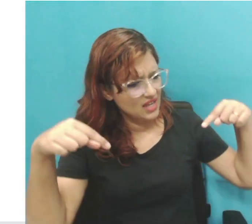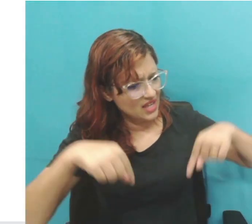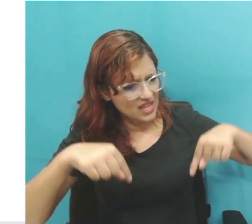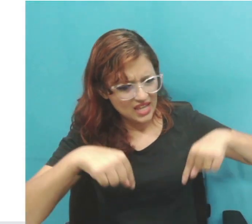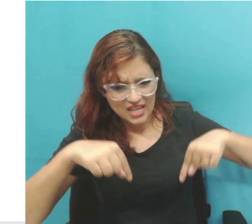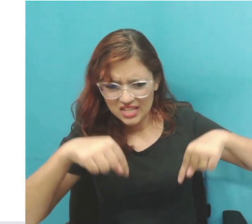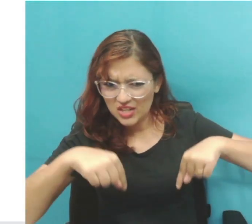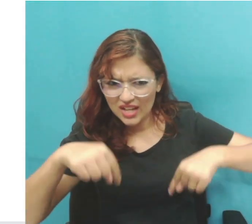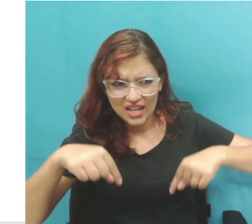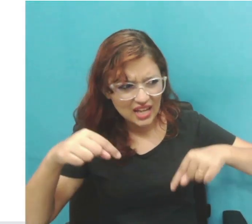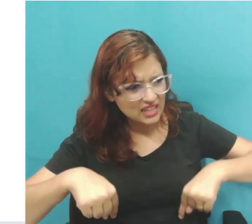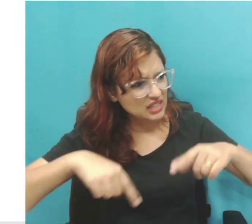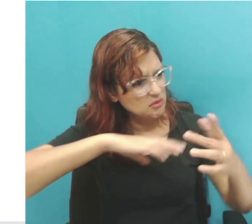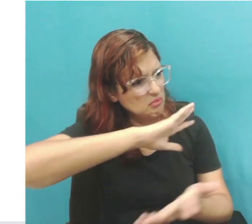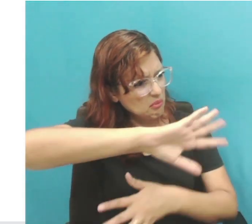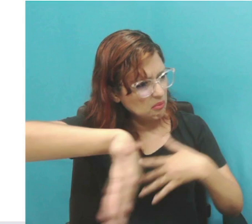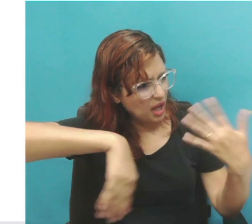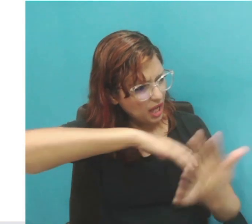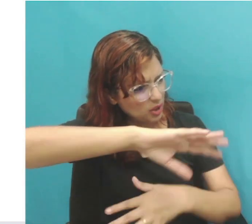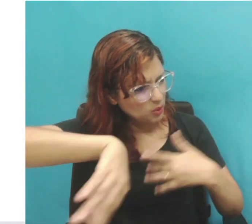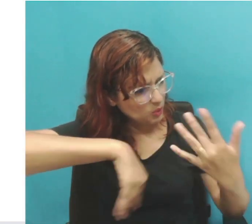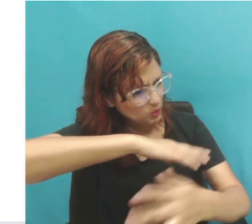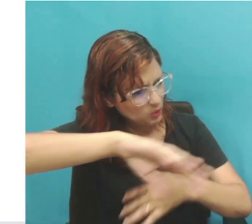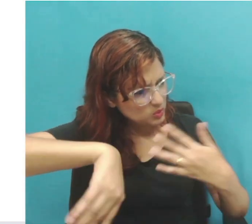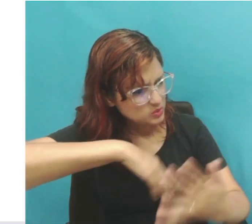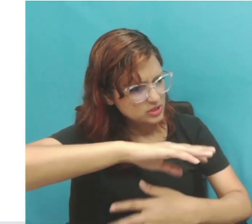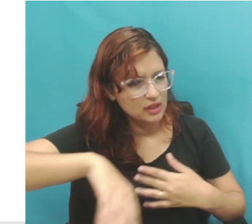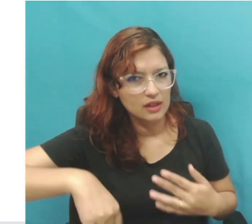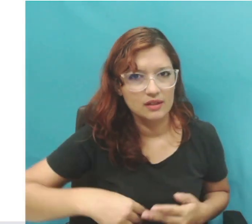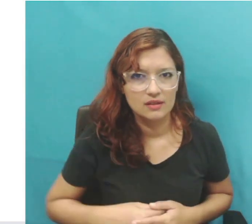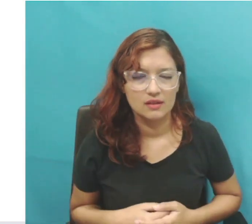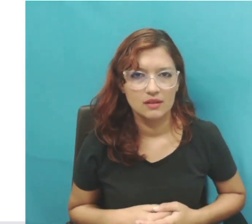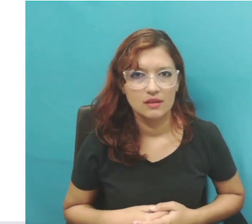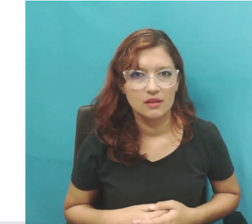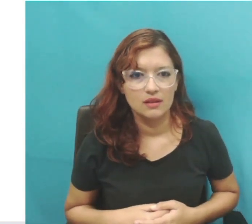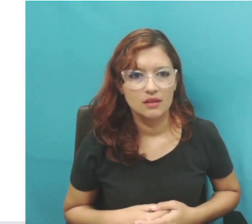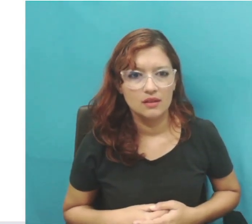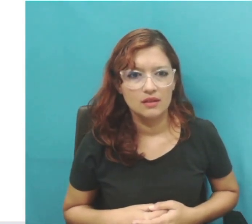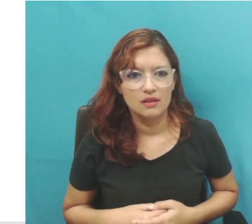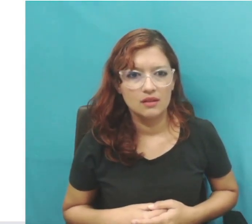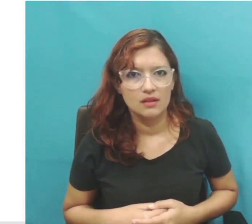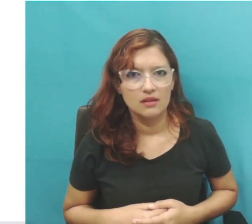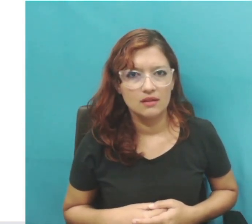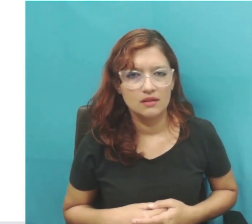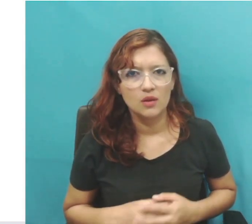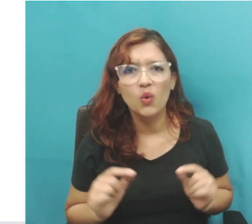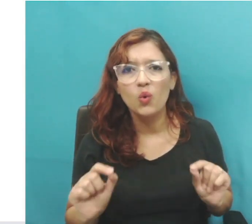Por exemplo, eu falo, isto aqui é uma bagunça.